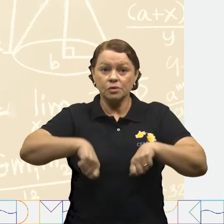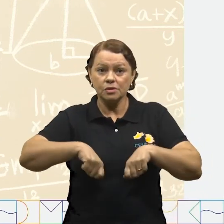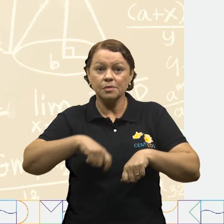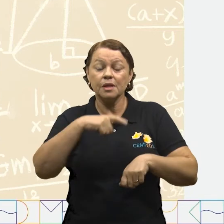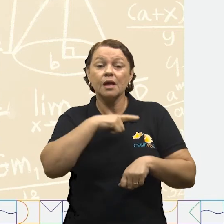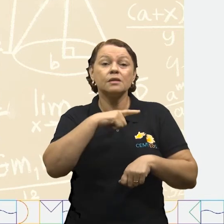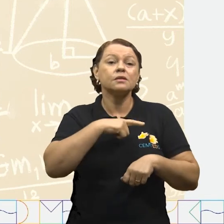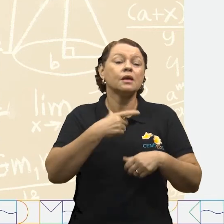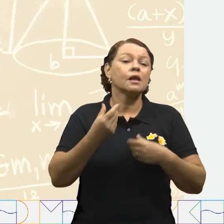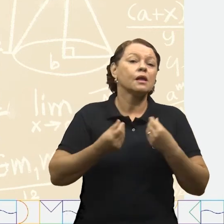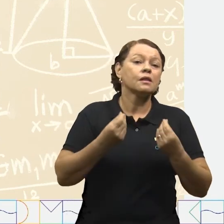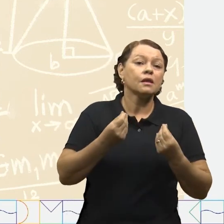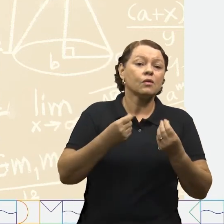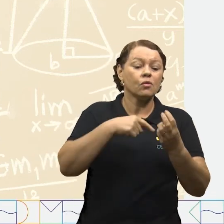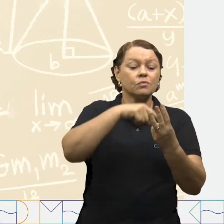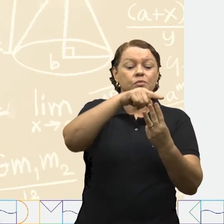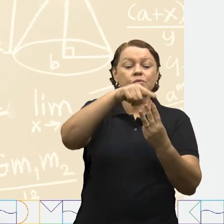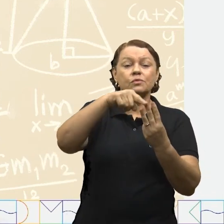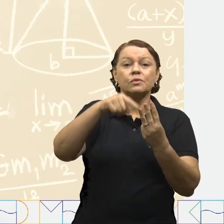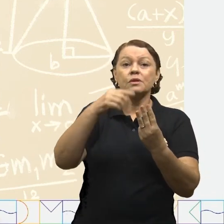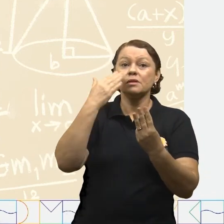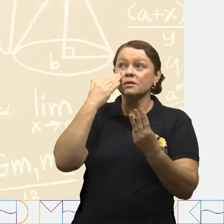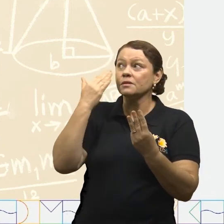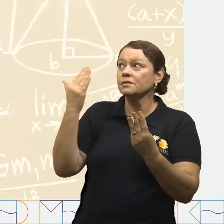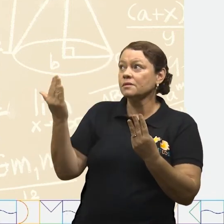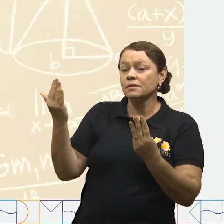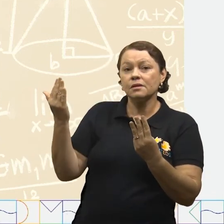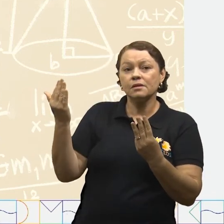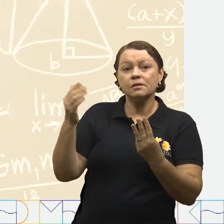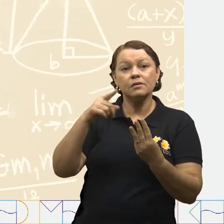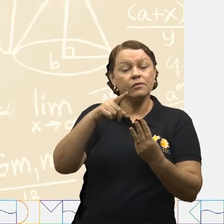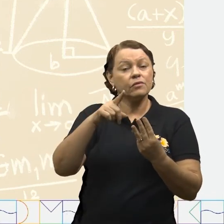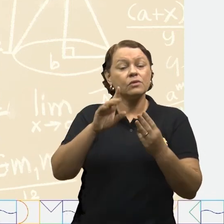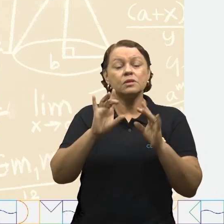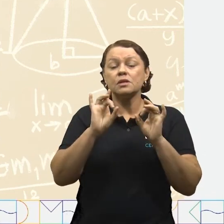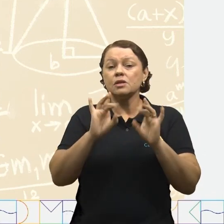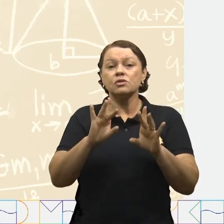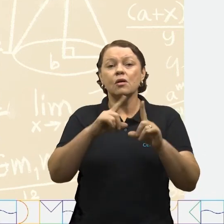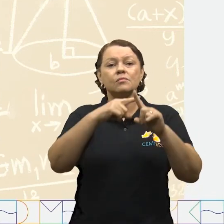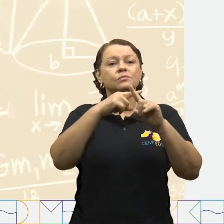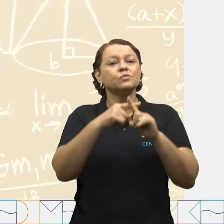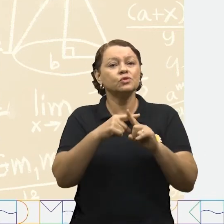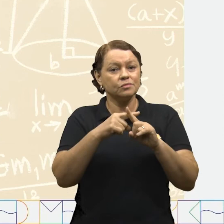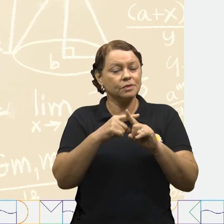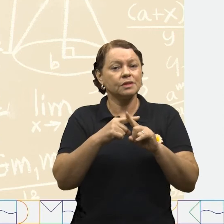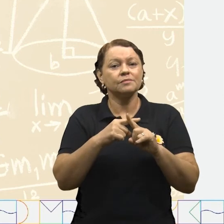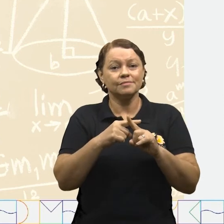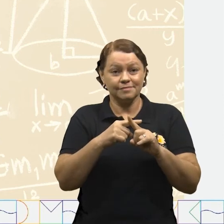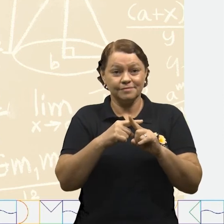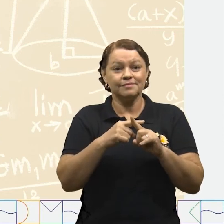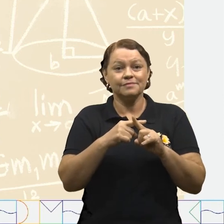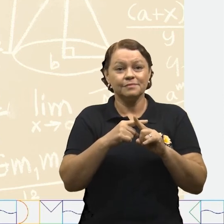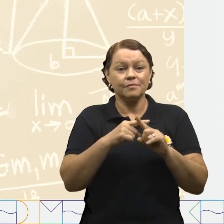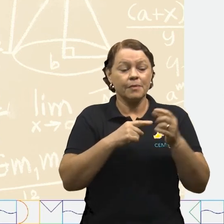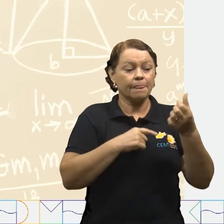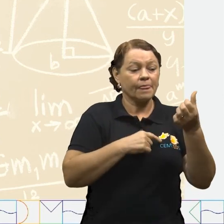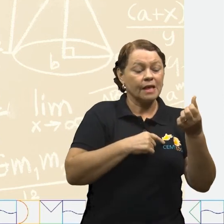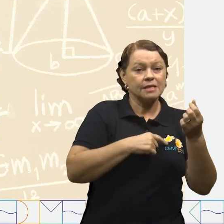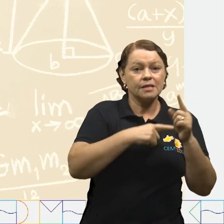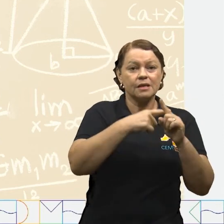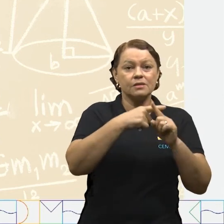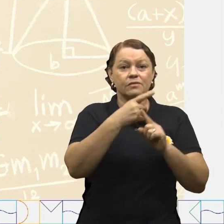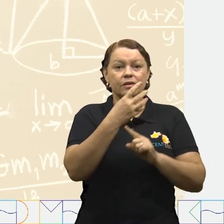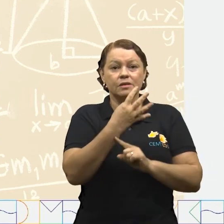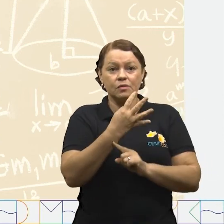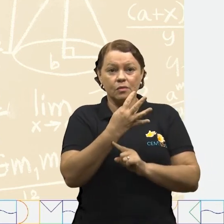possibilidades ela tem com esses conjuntos baixo se multiplique os valores 6